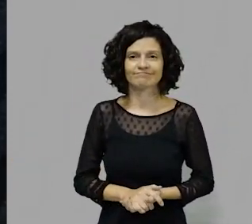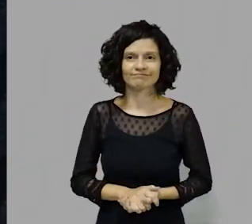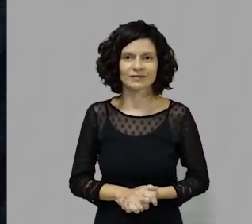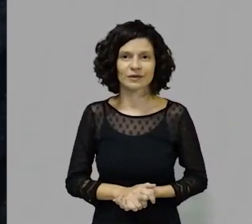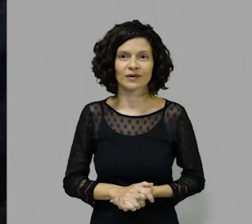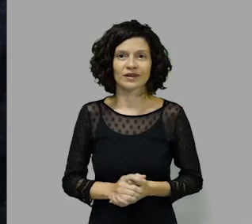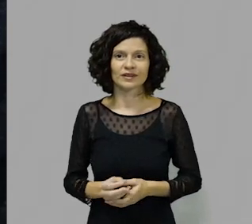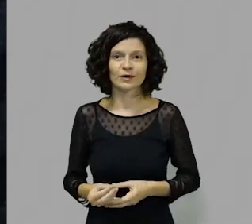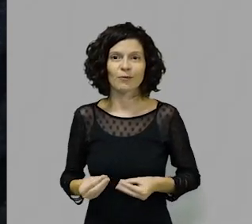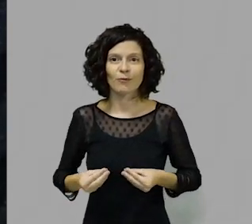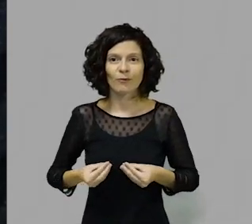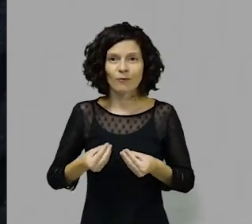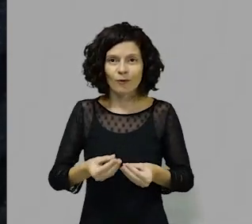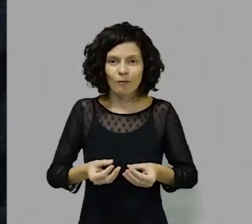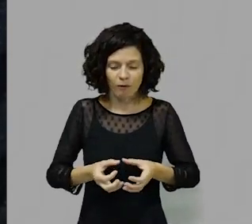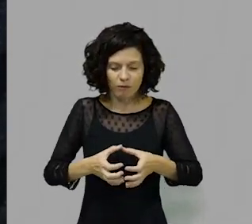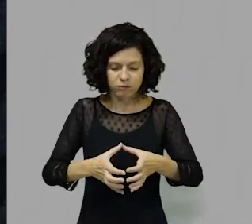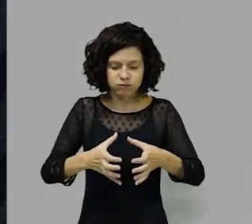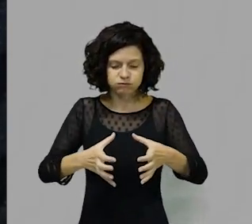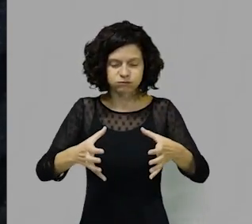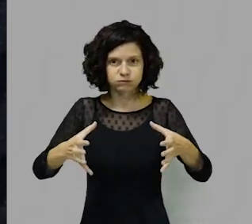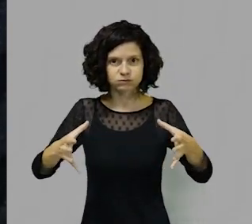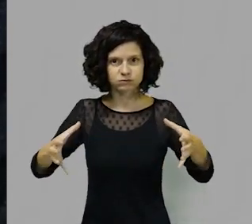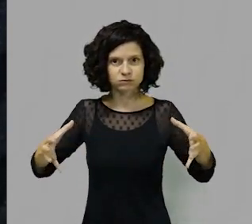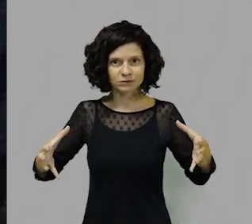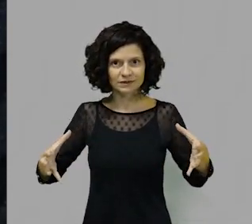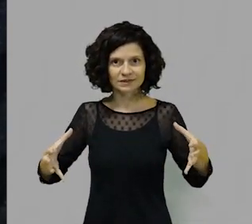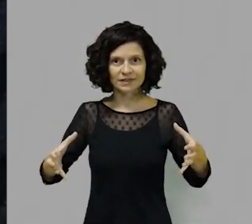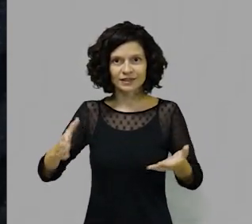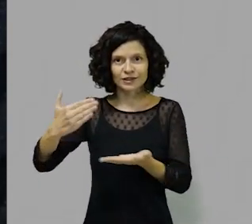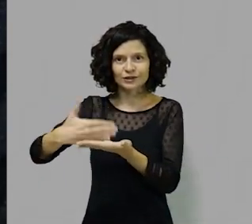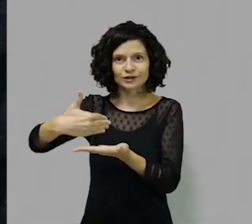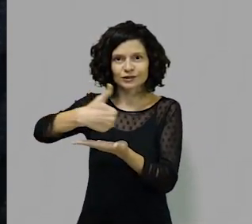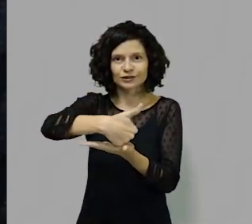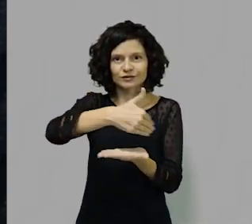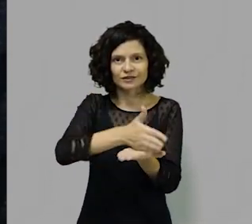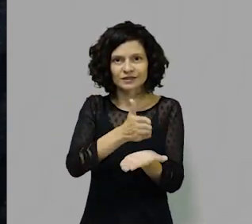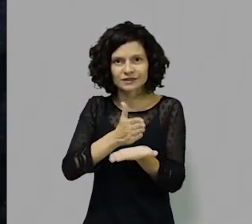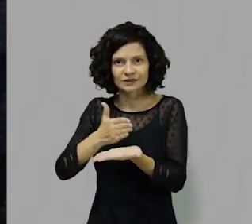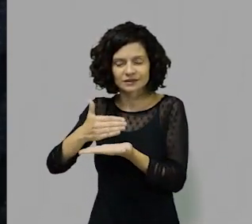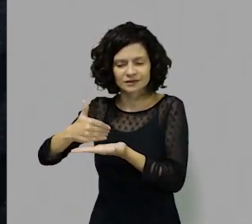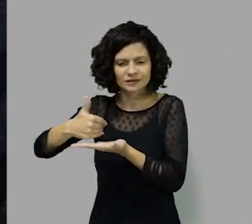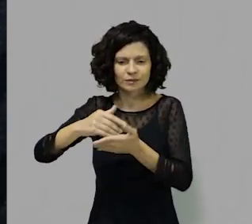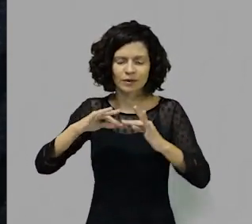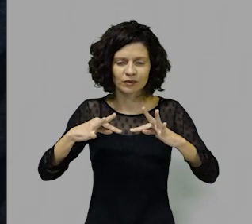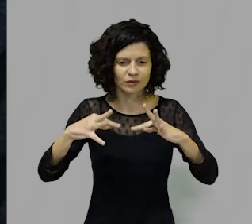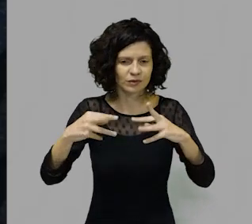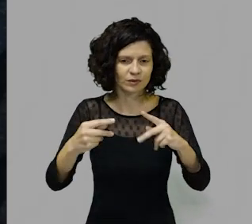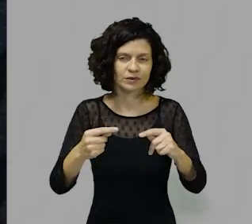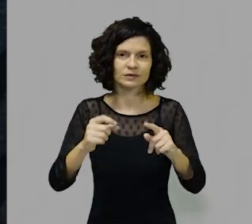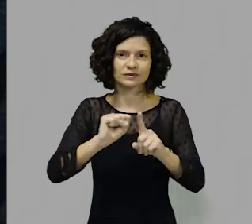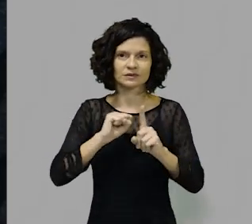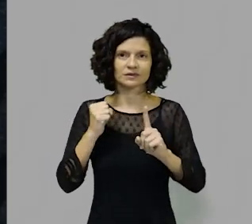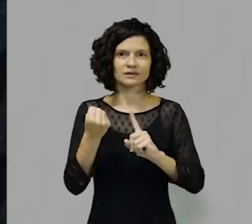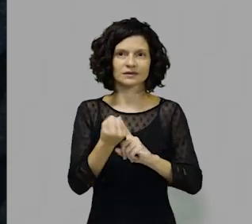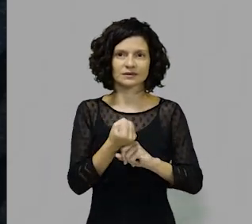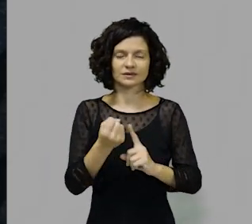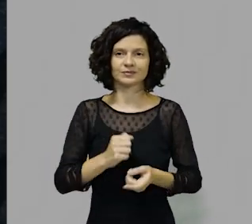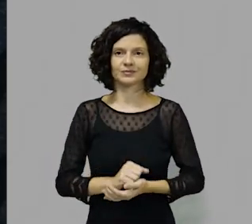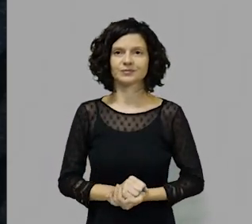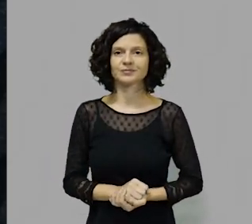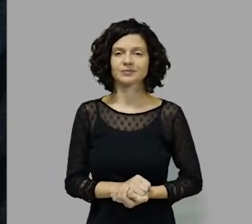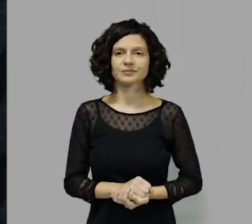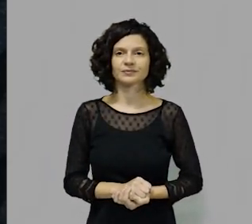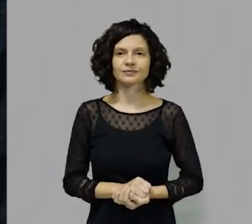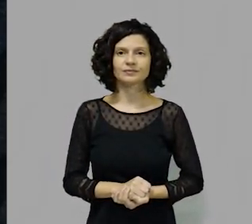com um pedaço gigante do bolo só para um grupo social. Seria essa a forma mais sensata, mais coerente de combater a pobreza e a